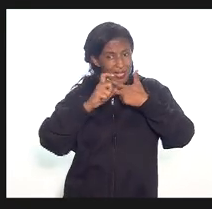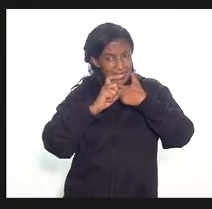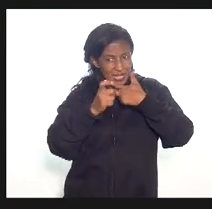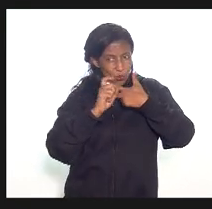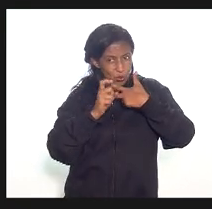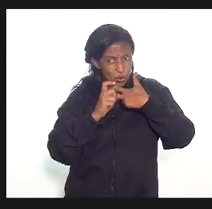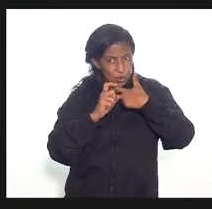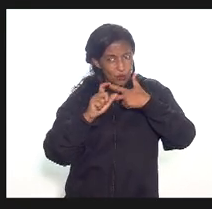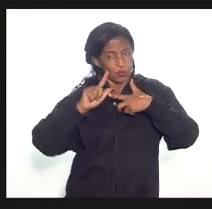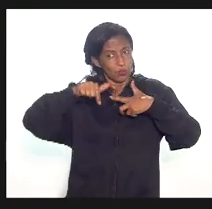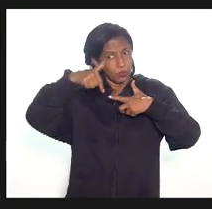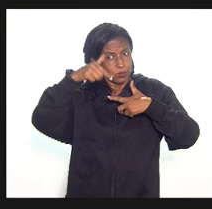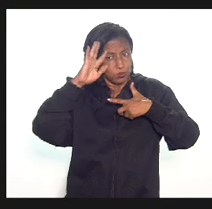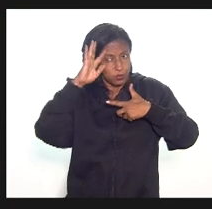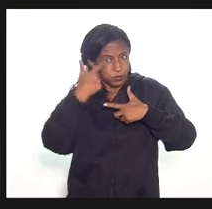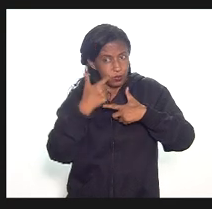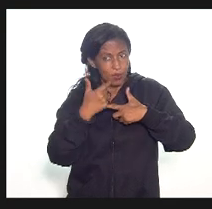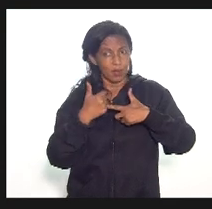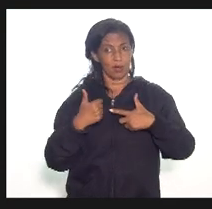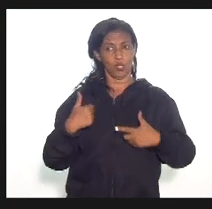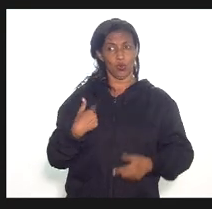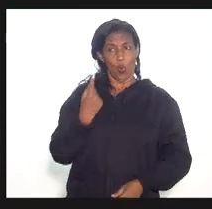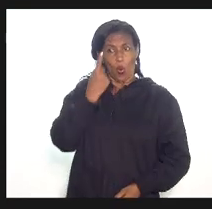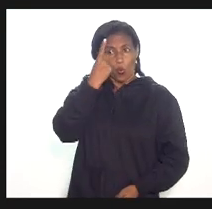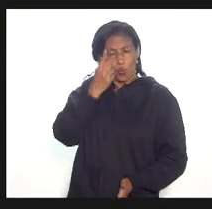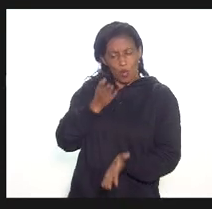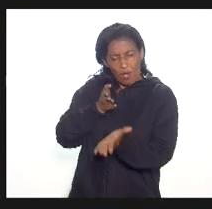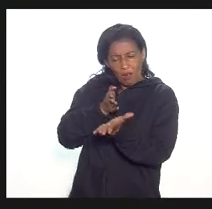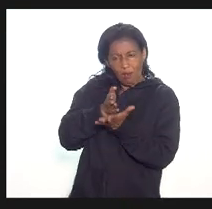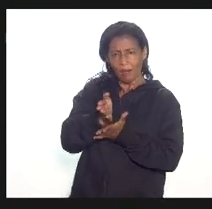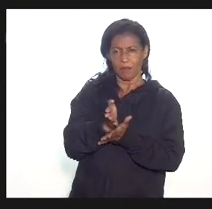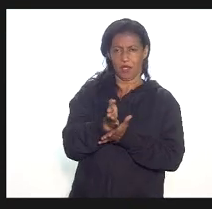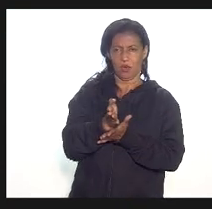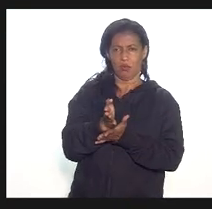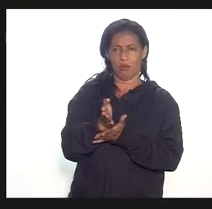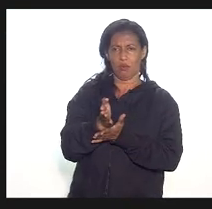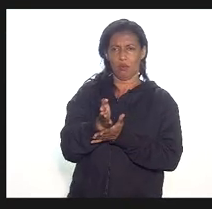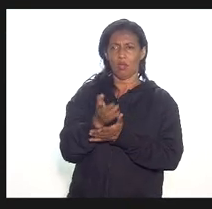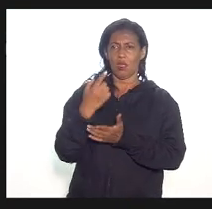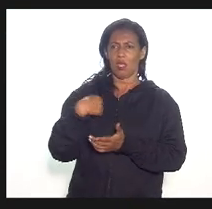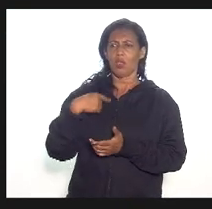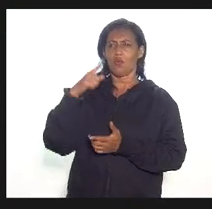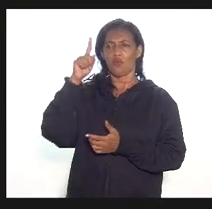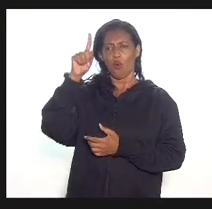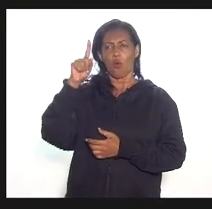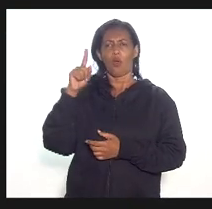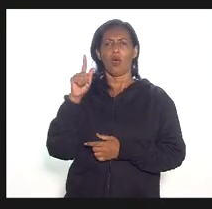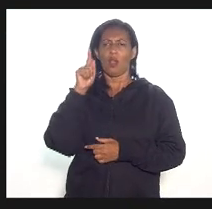outra saída a não procurar o palácio Guanabara